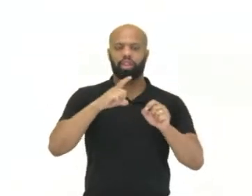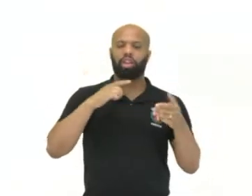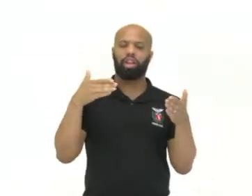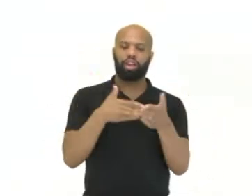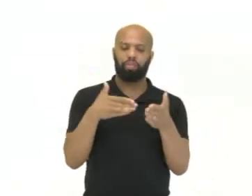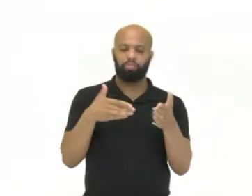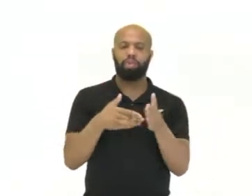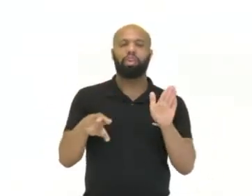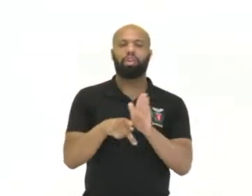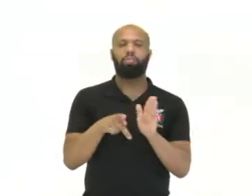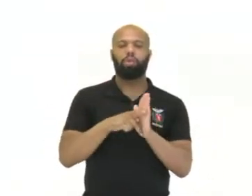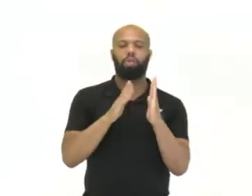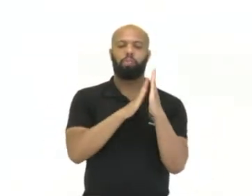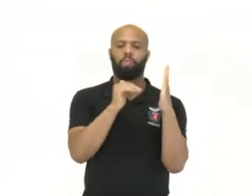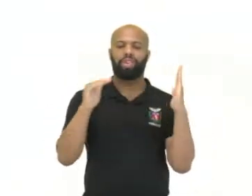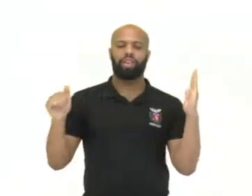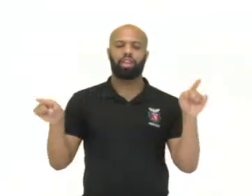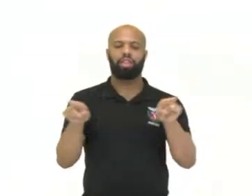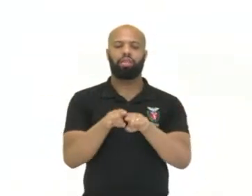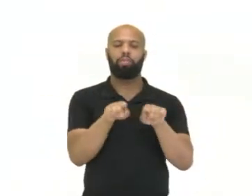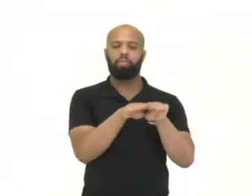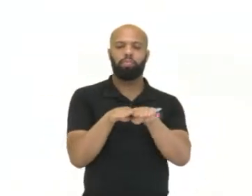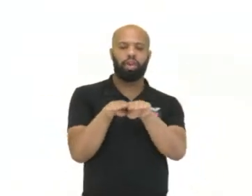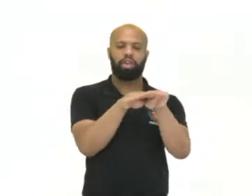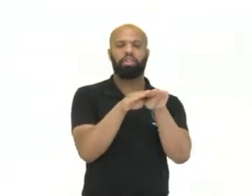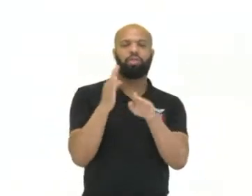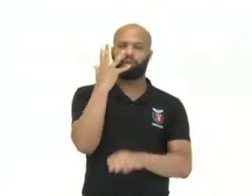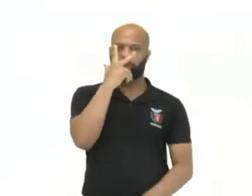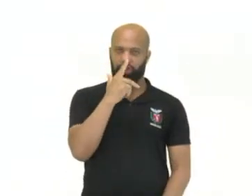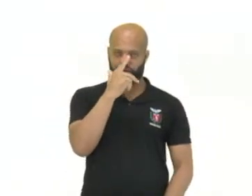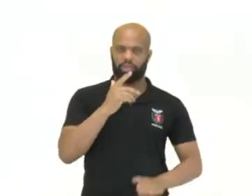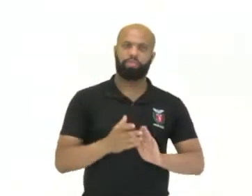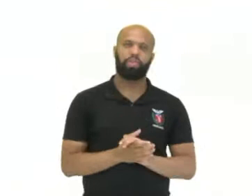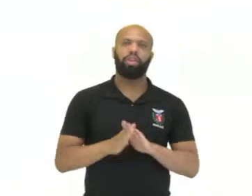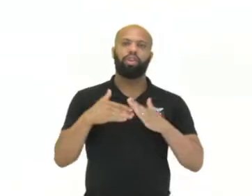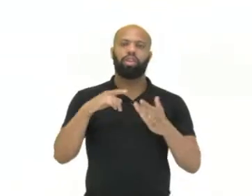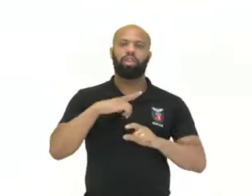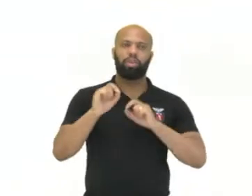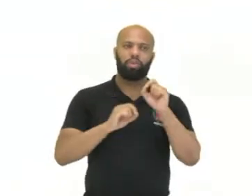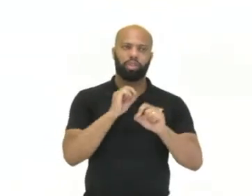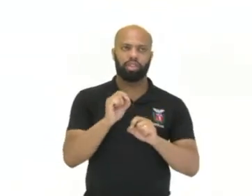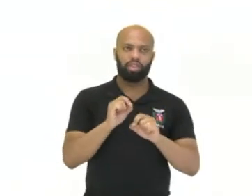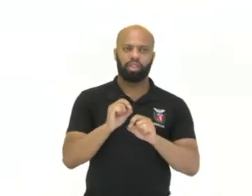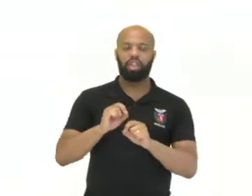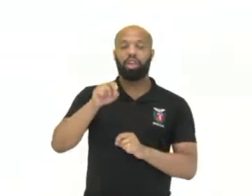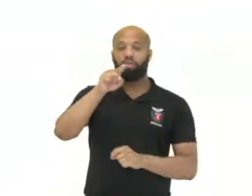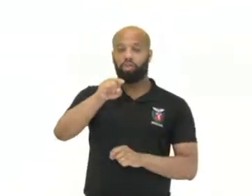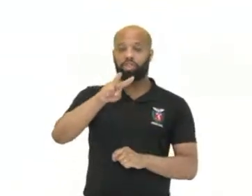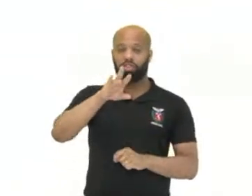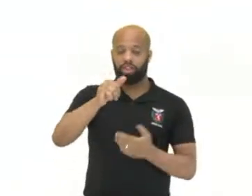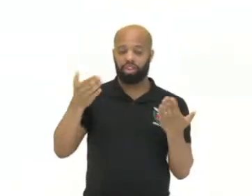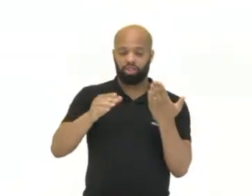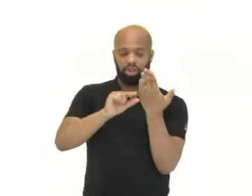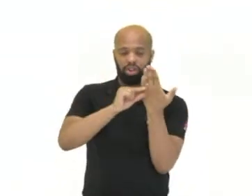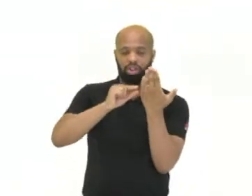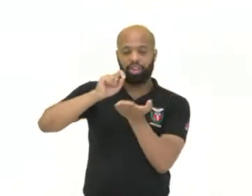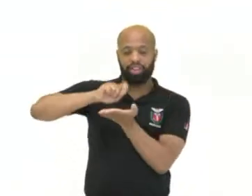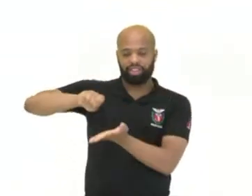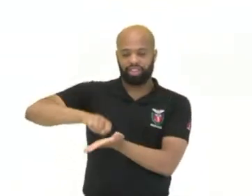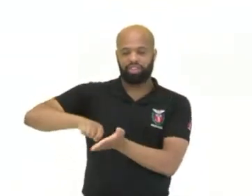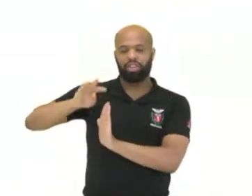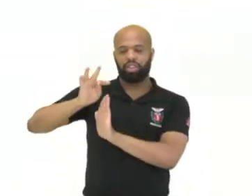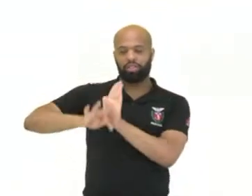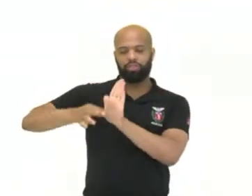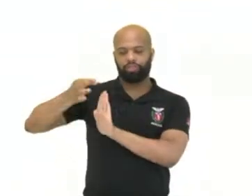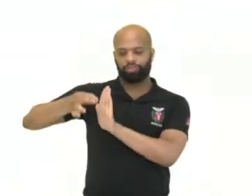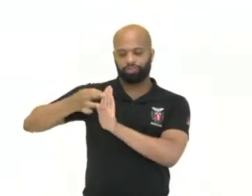da estética e do padrão de beleza. Então, posição de articulista, posição de autor do quê? De um artigo de